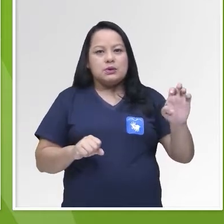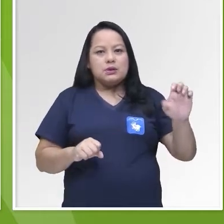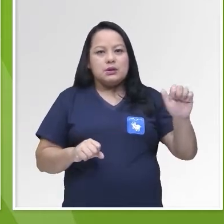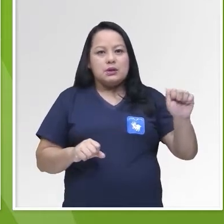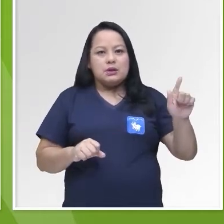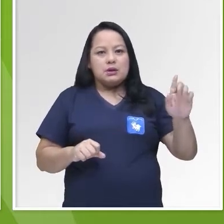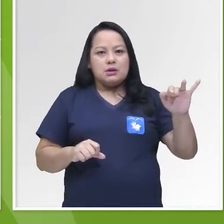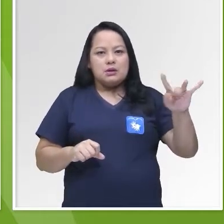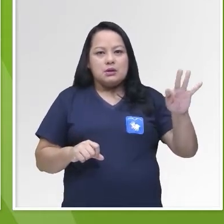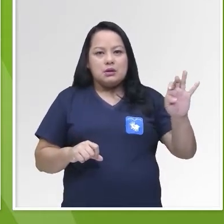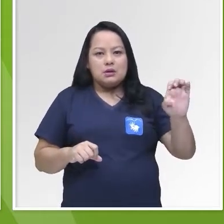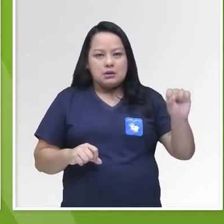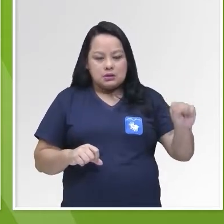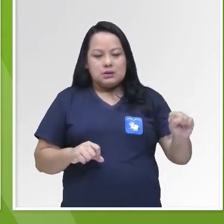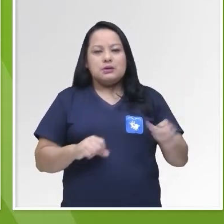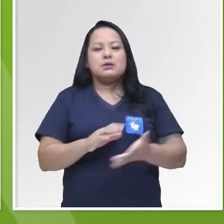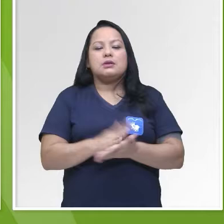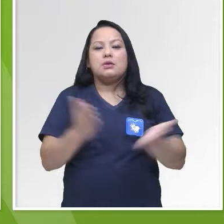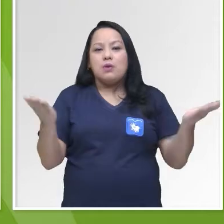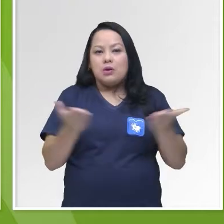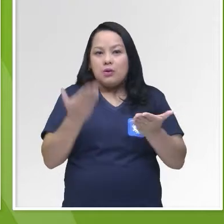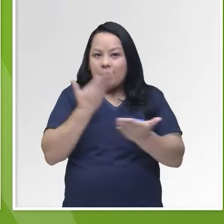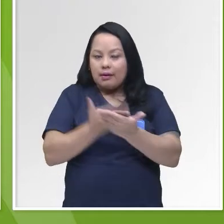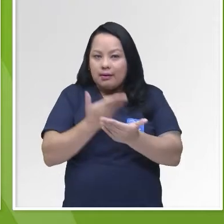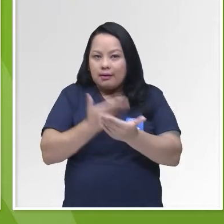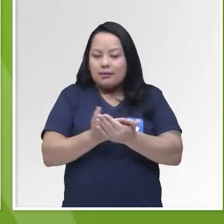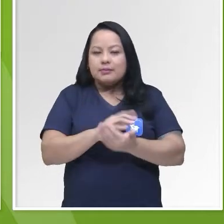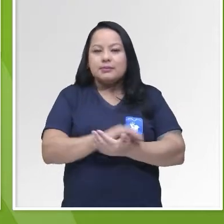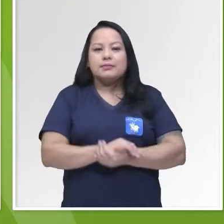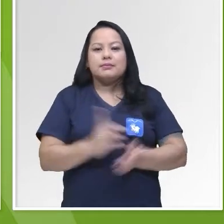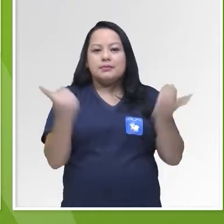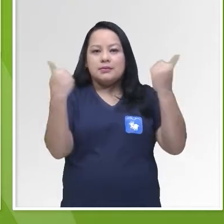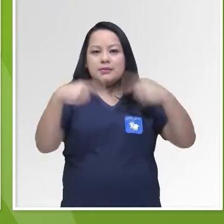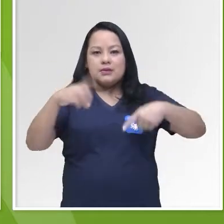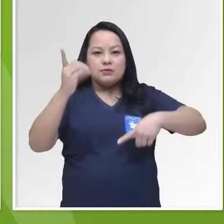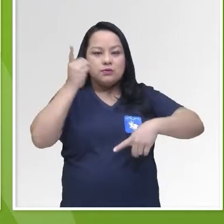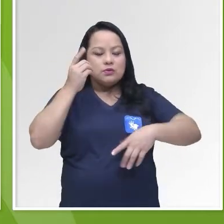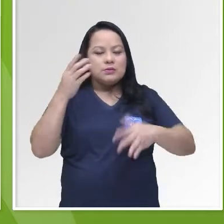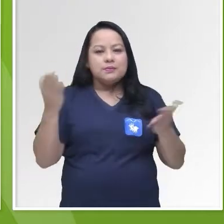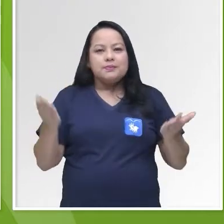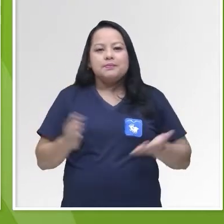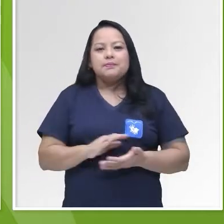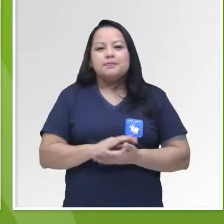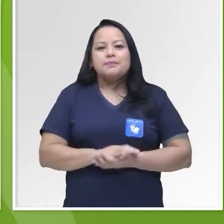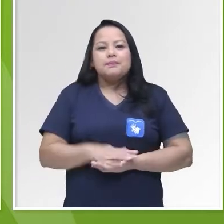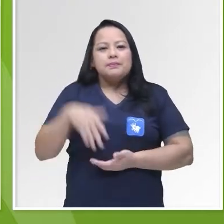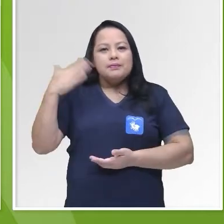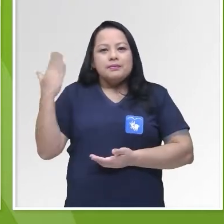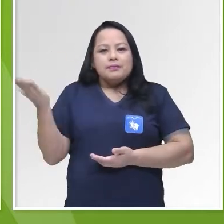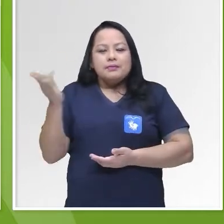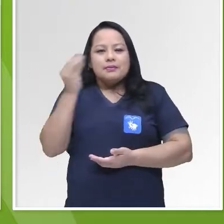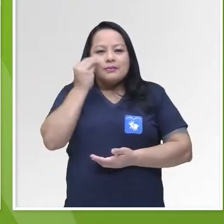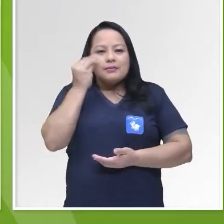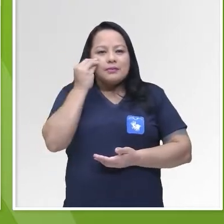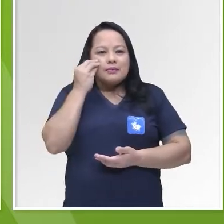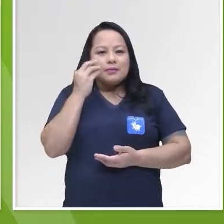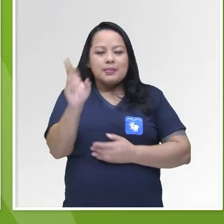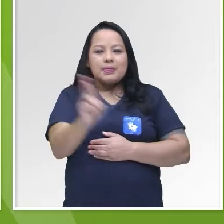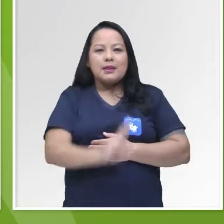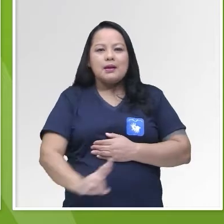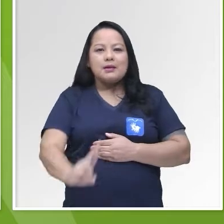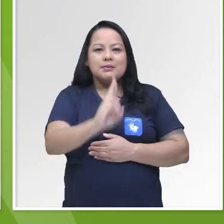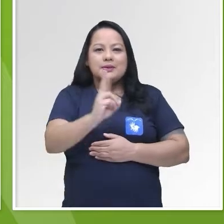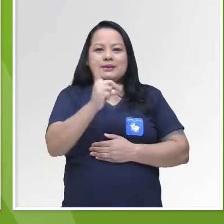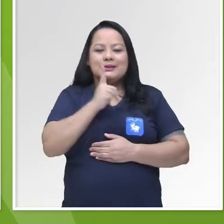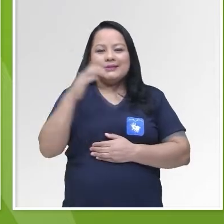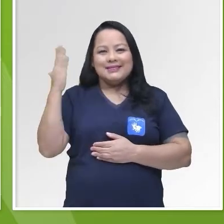vai para a nossa aula de hoje, tá bom? Para o nosso desafio do dia. Olha aí, gente, eu tenho uma representação